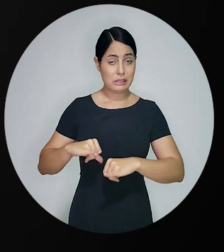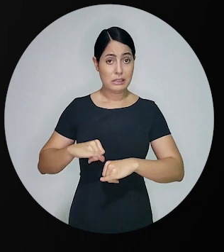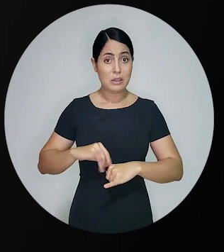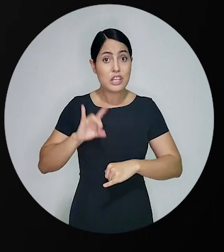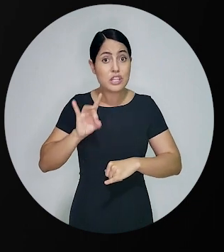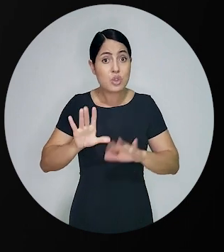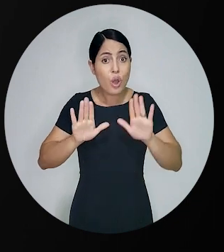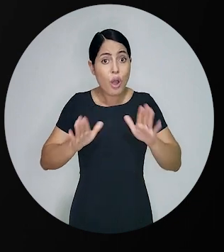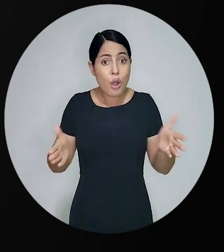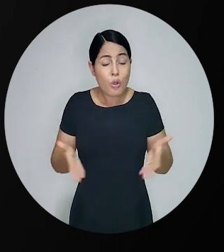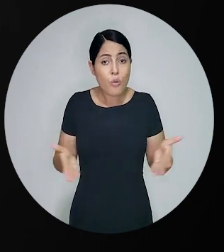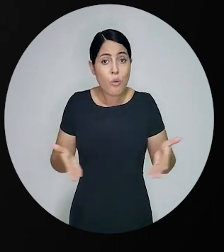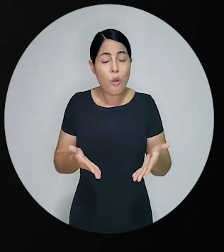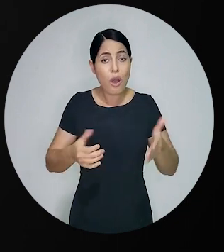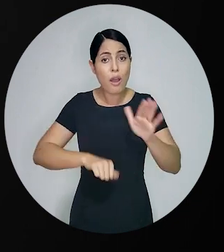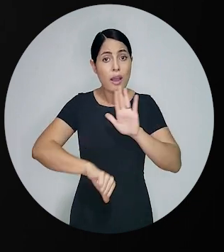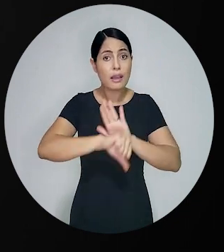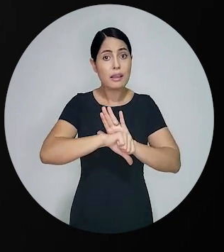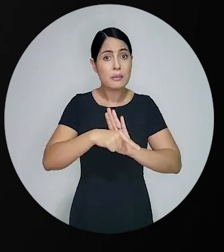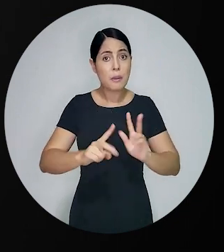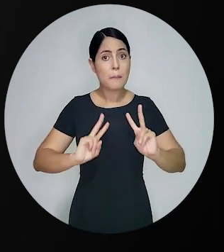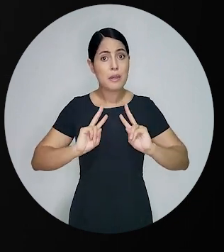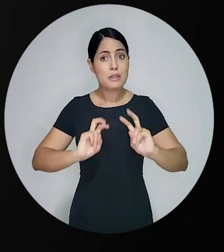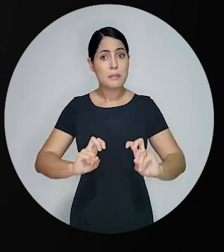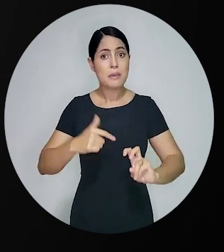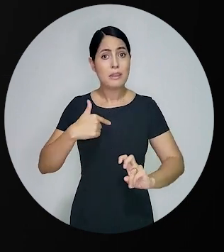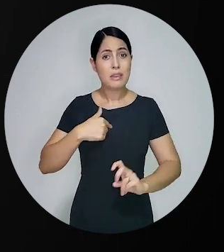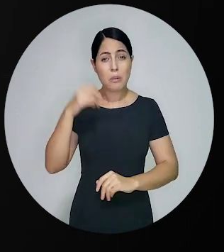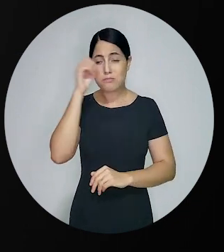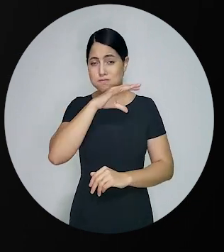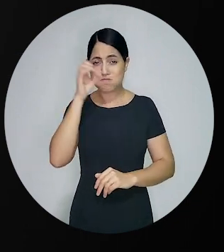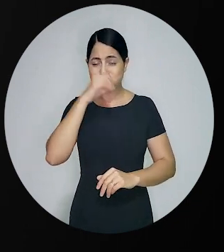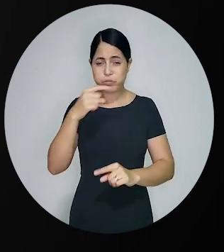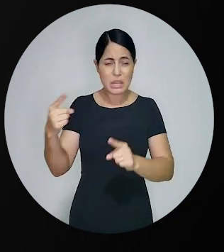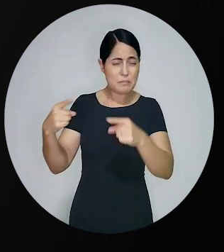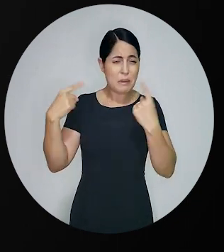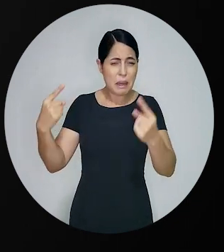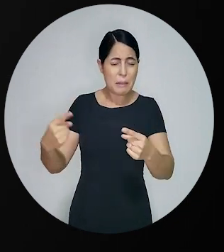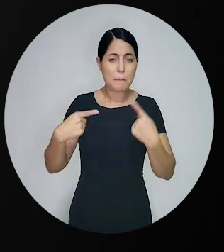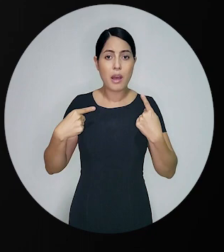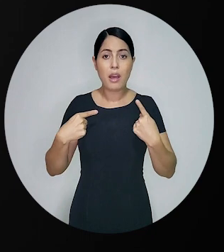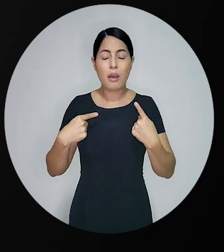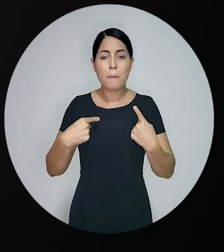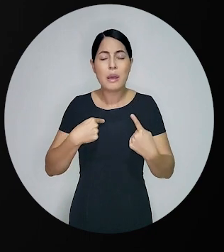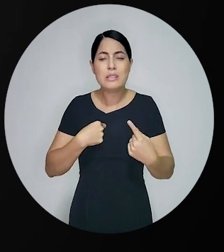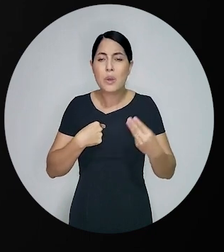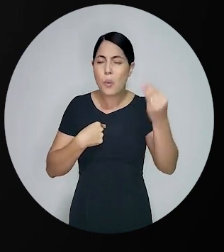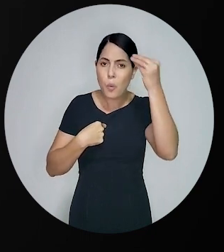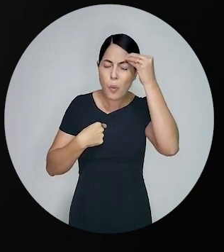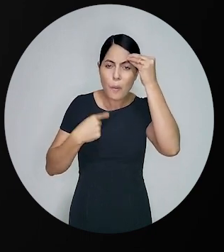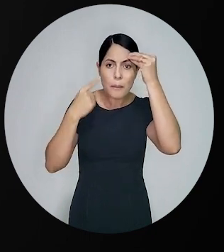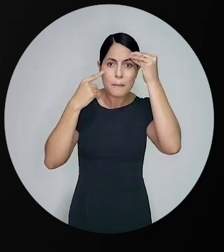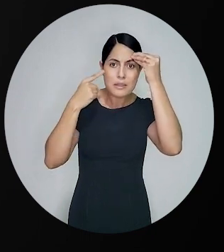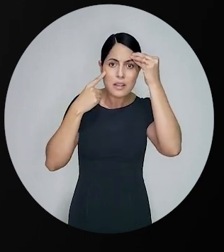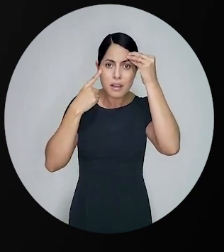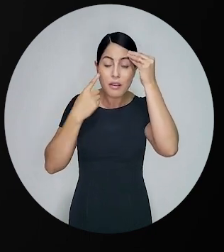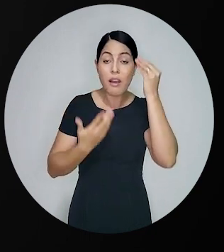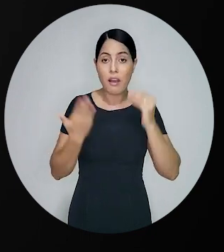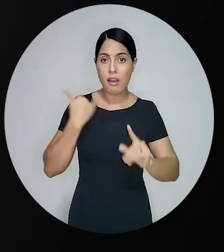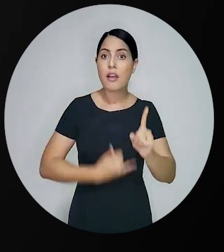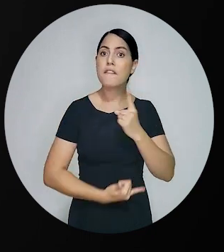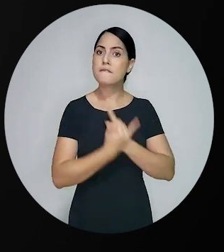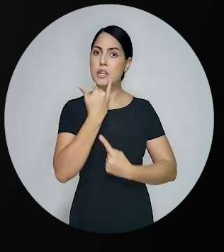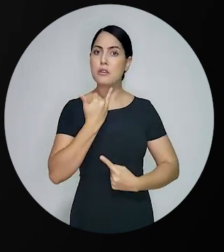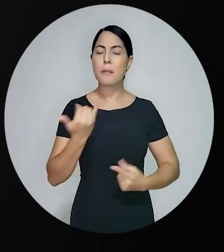sabendo agora que é crime. Na verdade, eu não queria acreditar que eu estava sofrendo um abuso e eu só me sentia culpada. Eu já